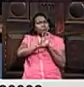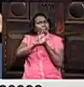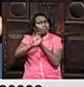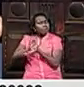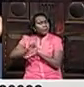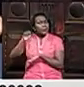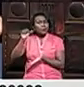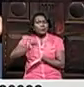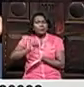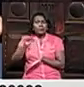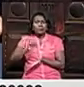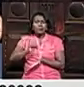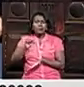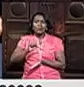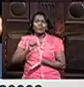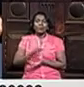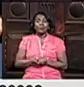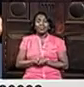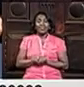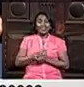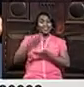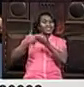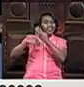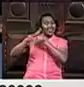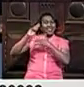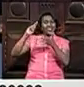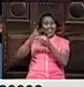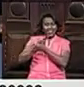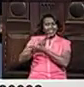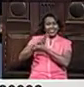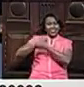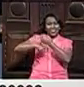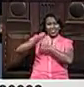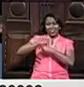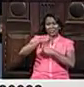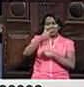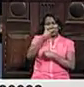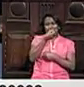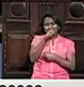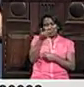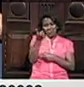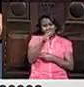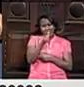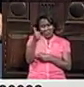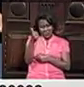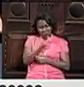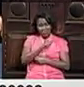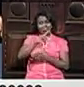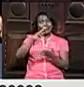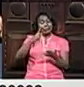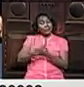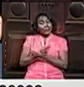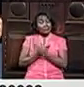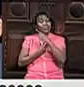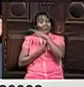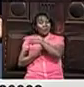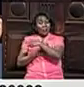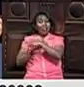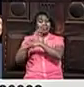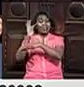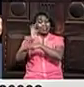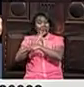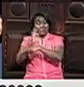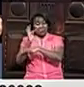quando da tragédia de 2011 que alcançou, dentre